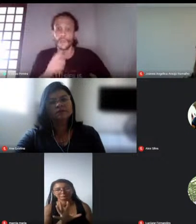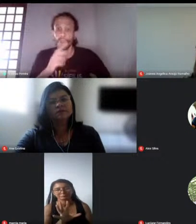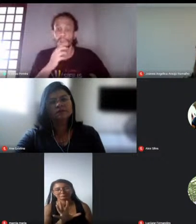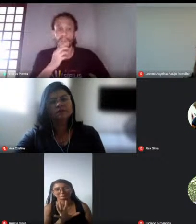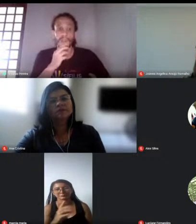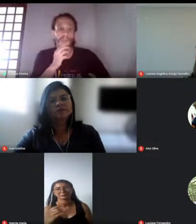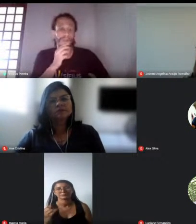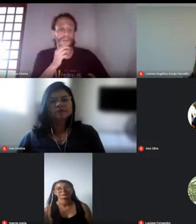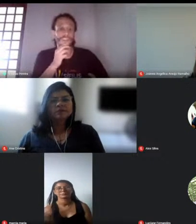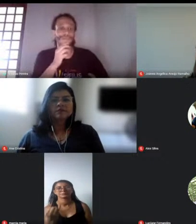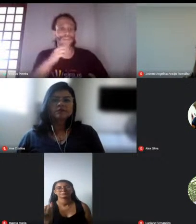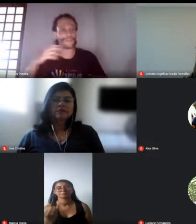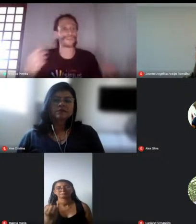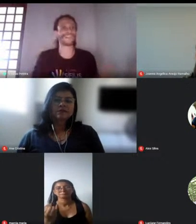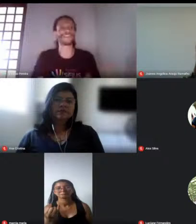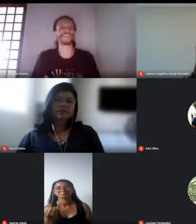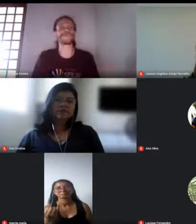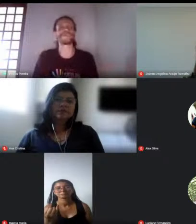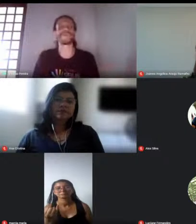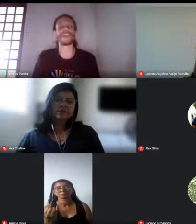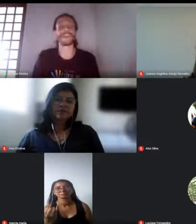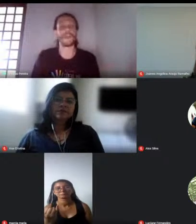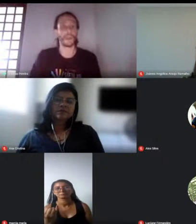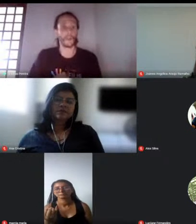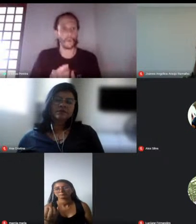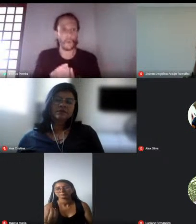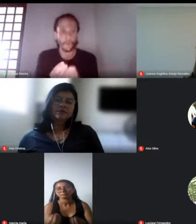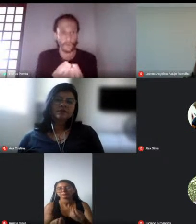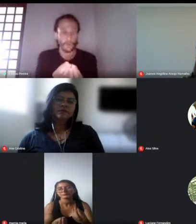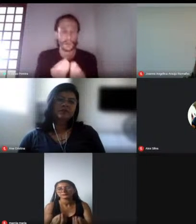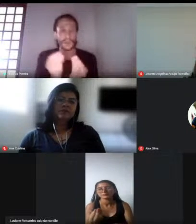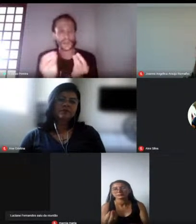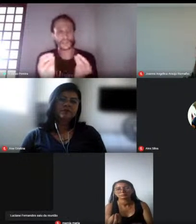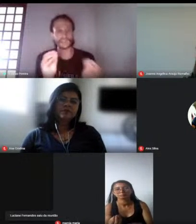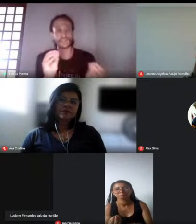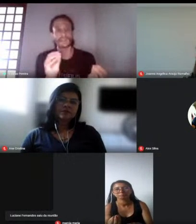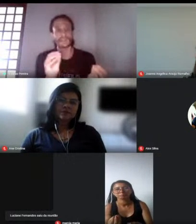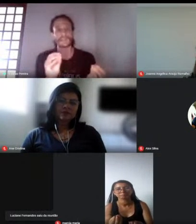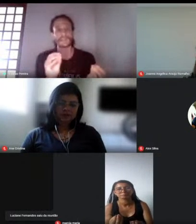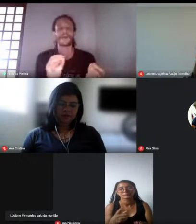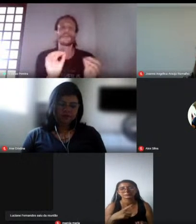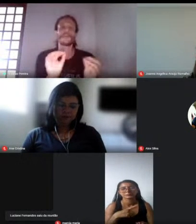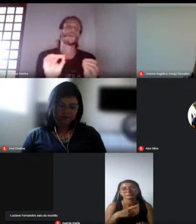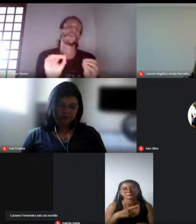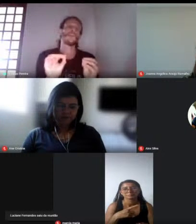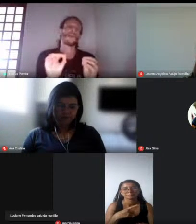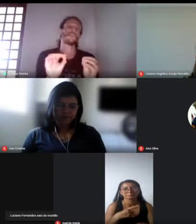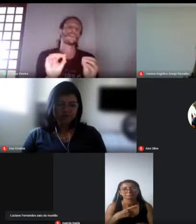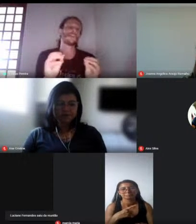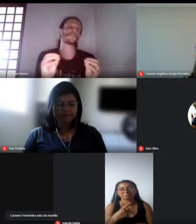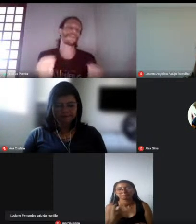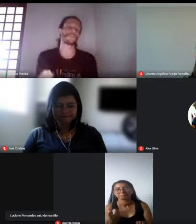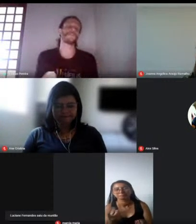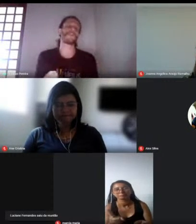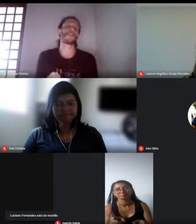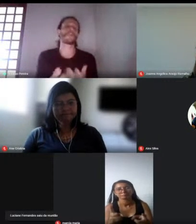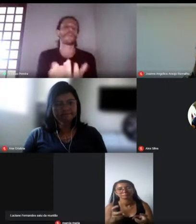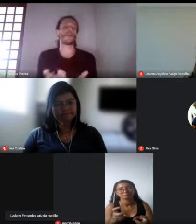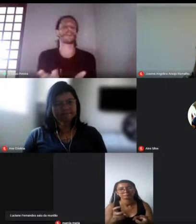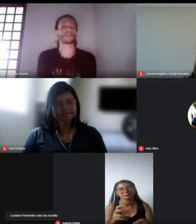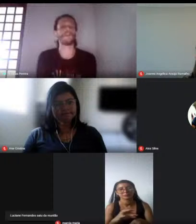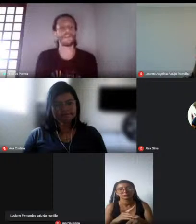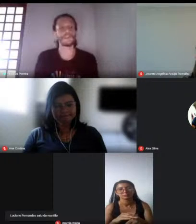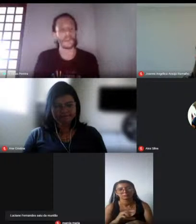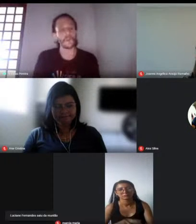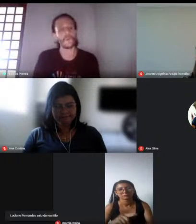importante a gente poder olhar, né, como cada cenário, cada localidade, cada espaço de fala coloca a sífilis como um